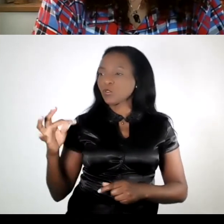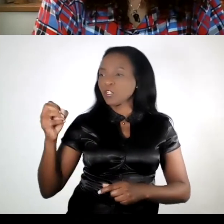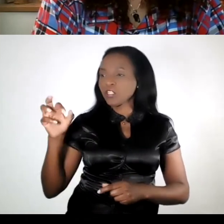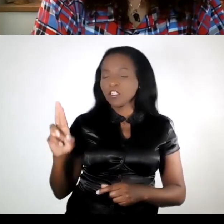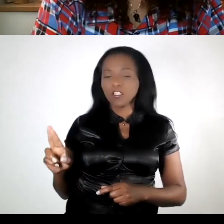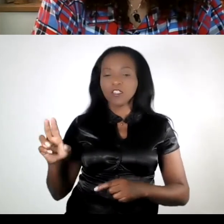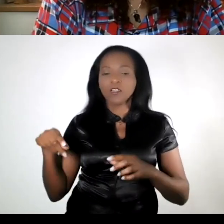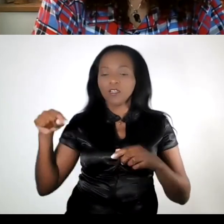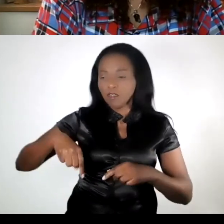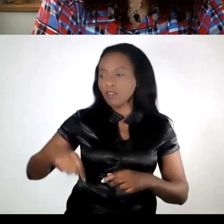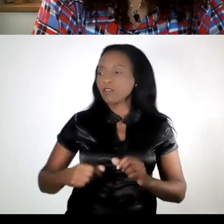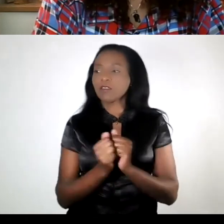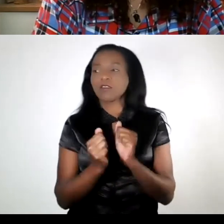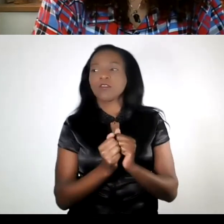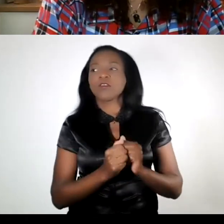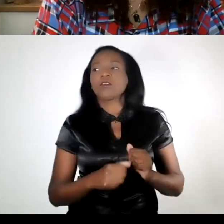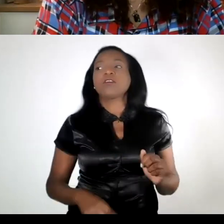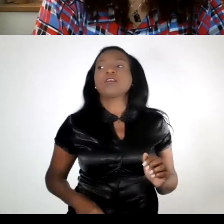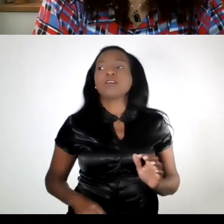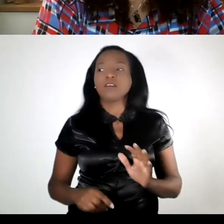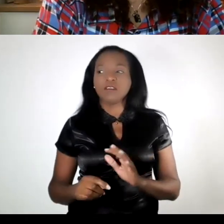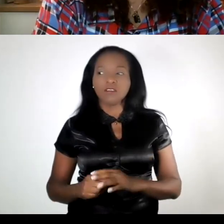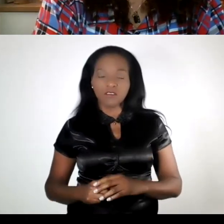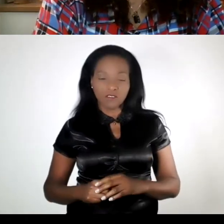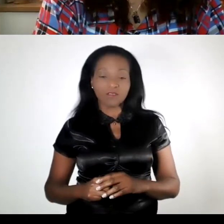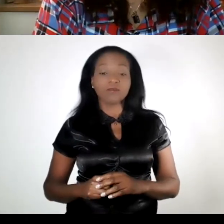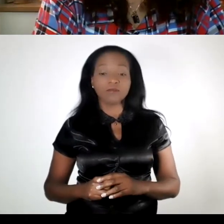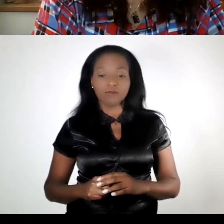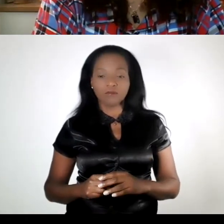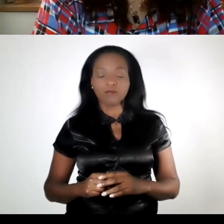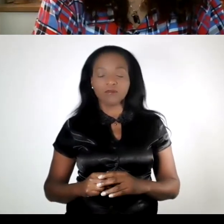bom? Aê, a equipe toda.